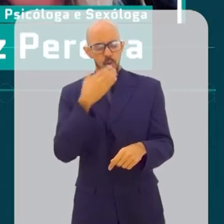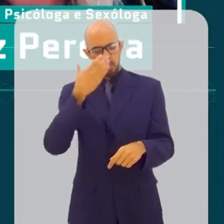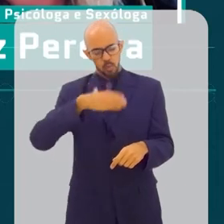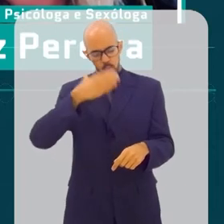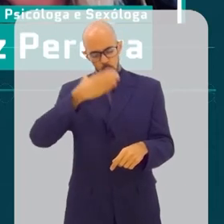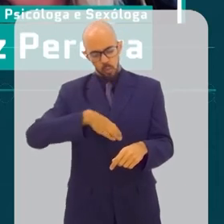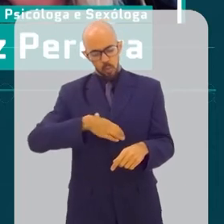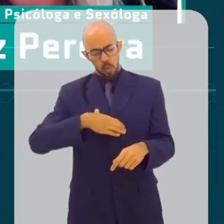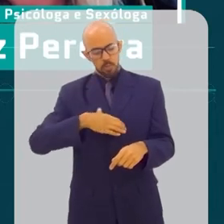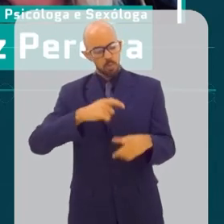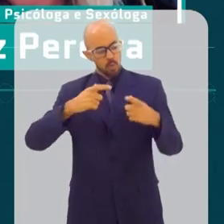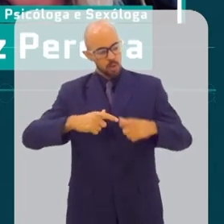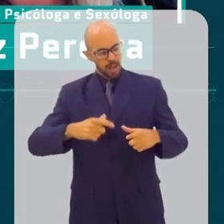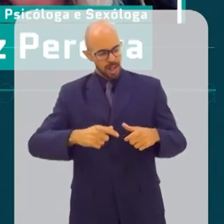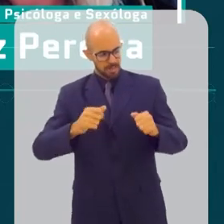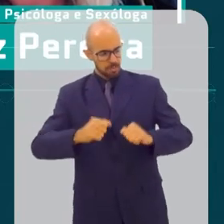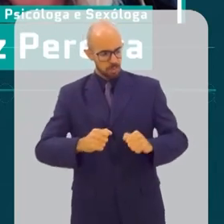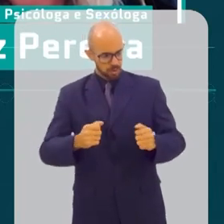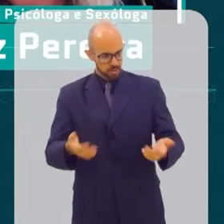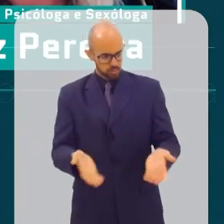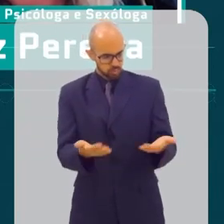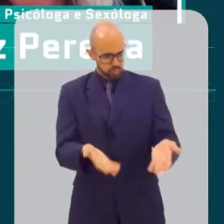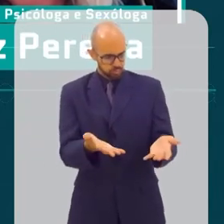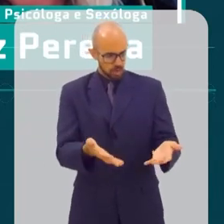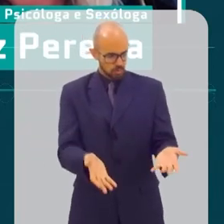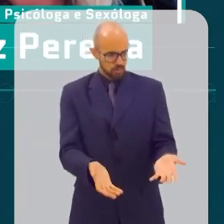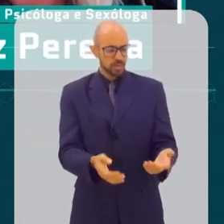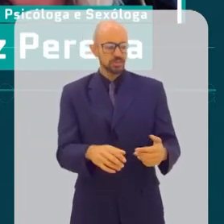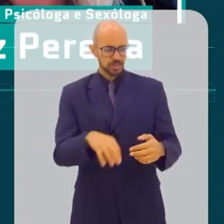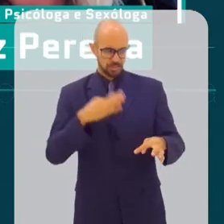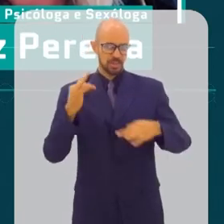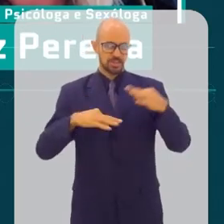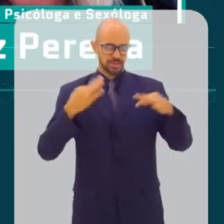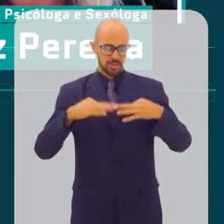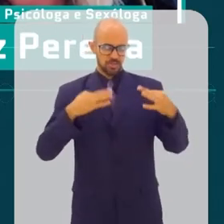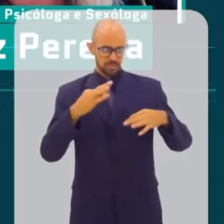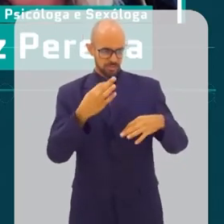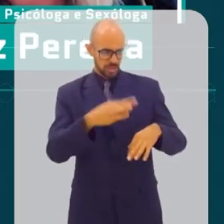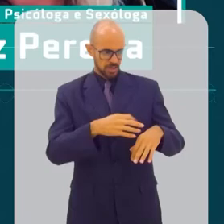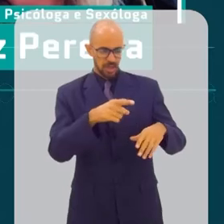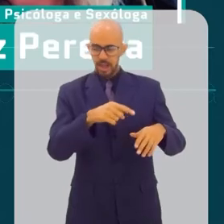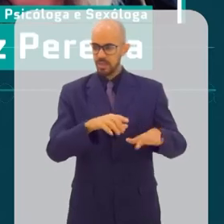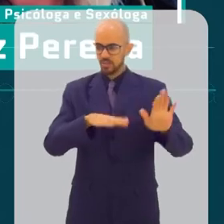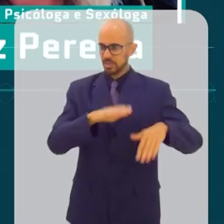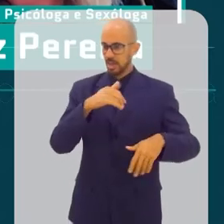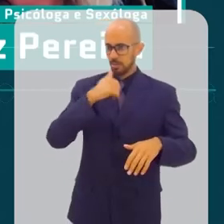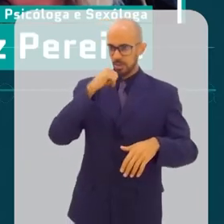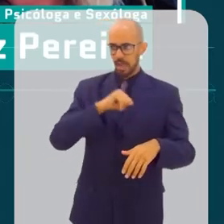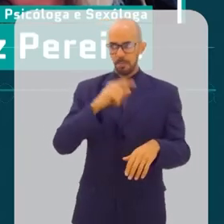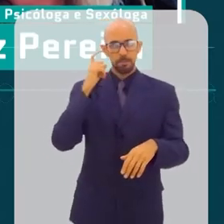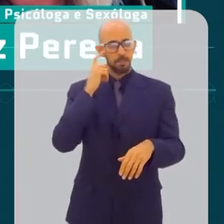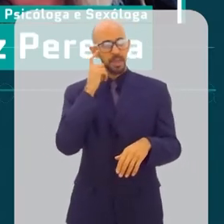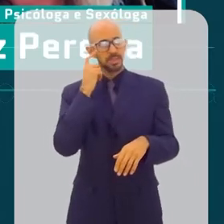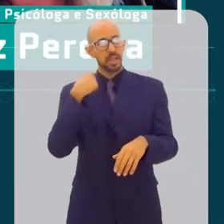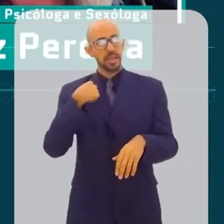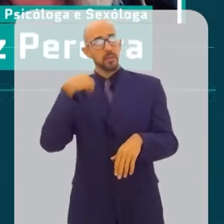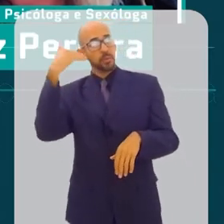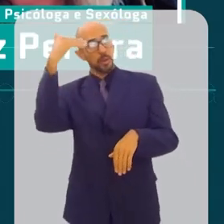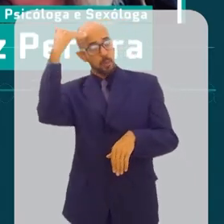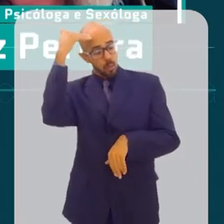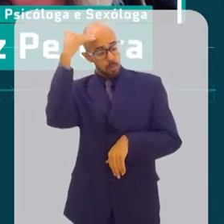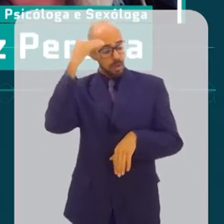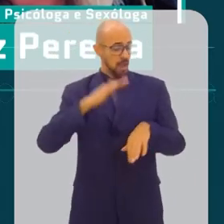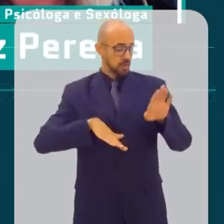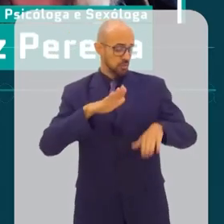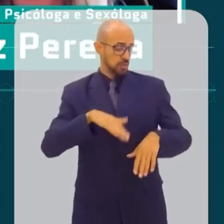companheira que possa ser mais estimulado. Às vezes esse companheiro tem um sexo ruim, né? Então essa mulher vai ficar culpando a vida toda achando que o problema